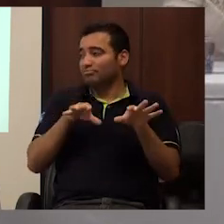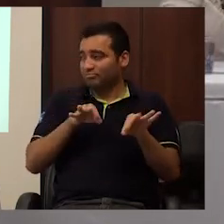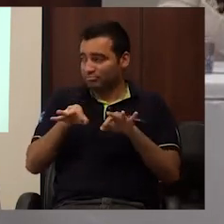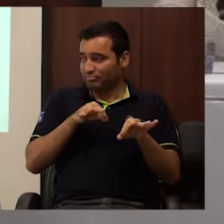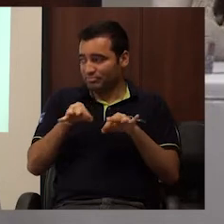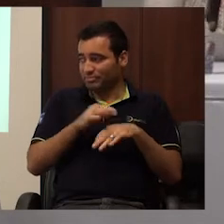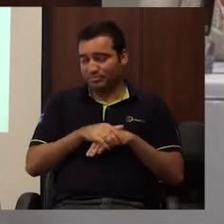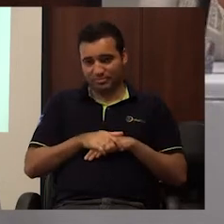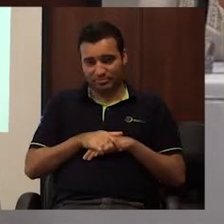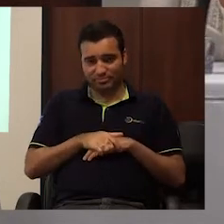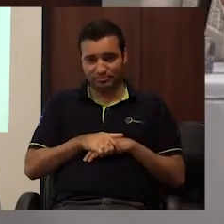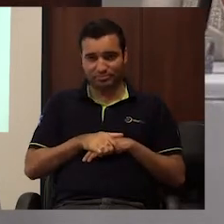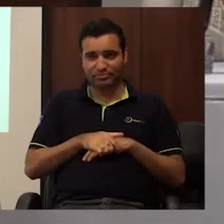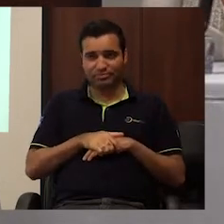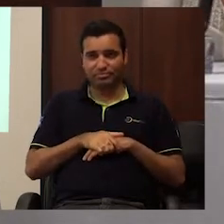resolvidas, né?